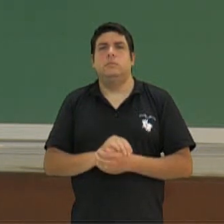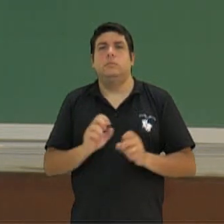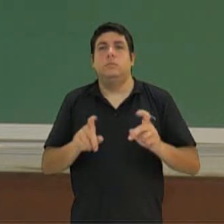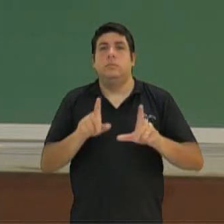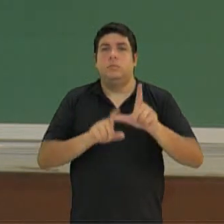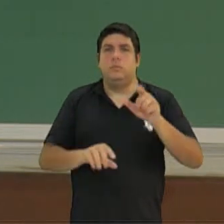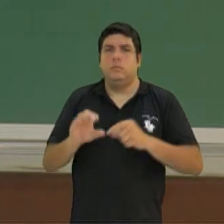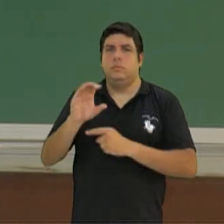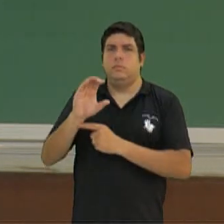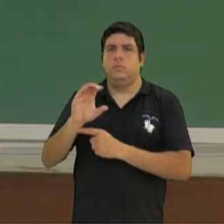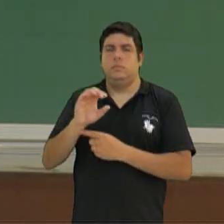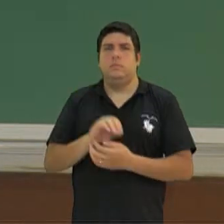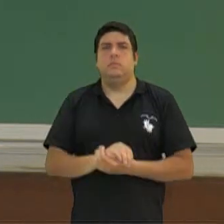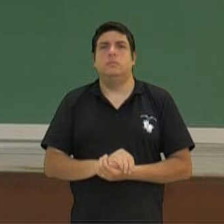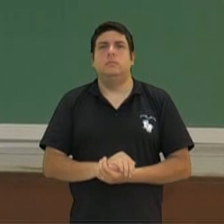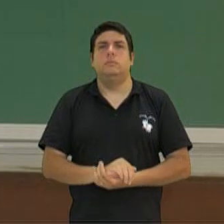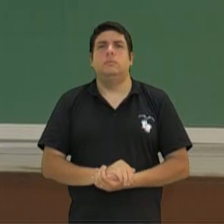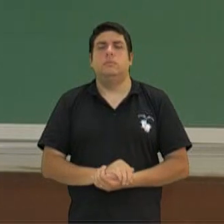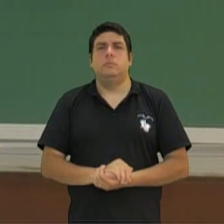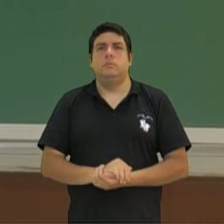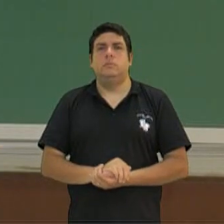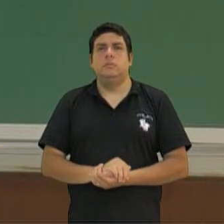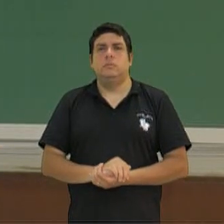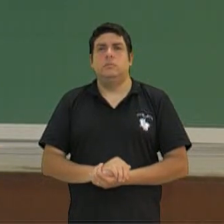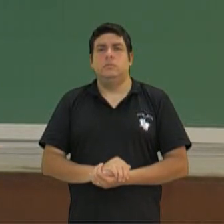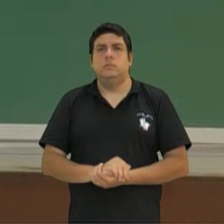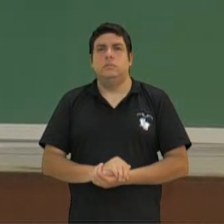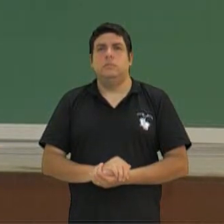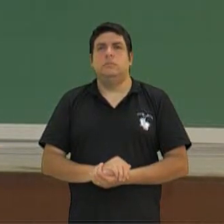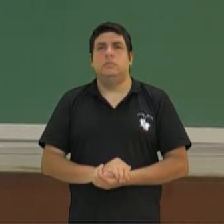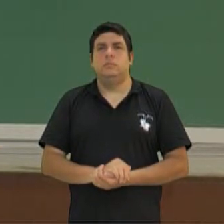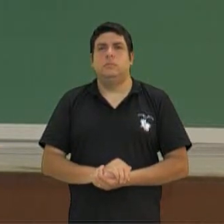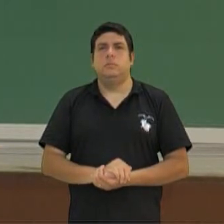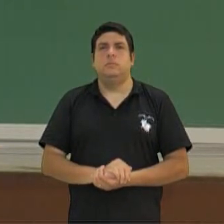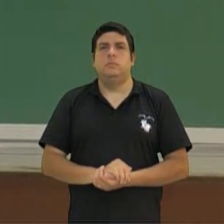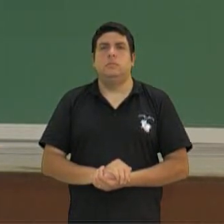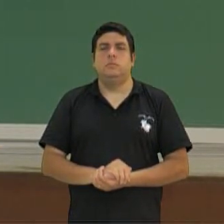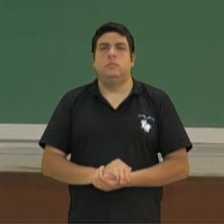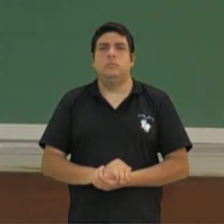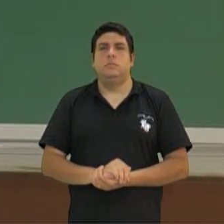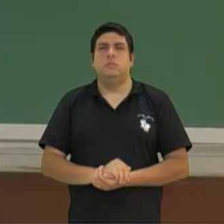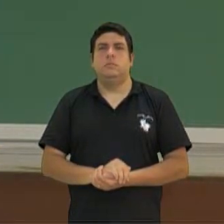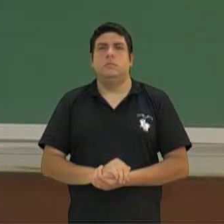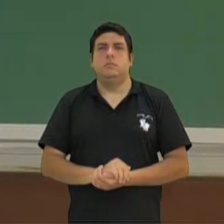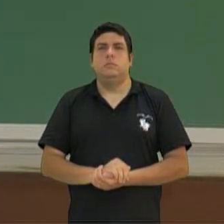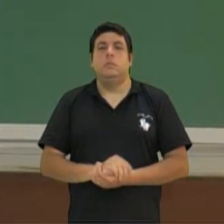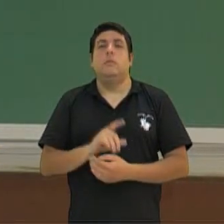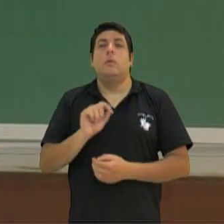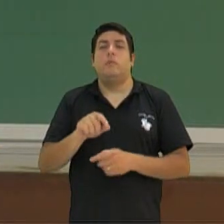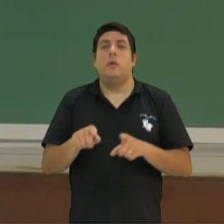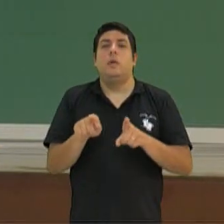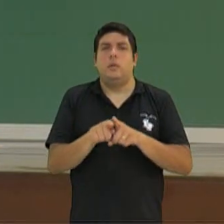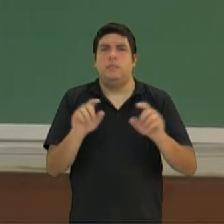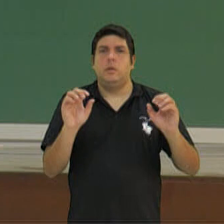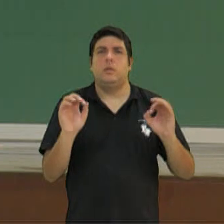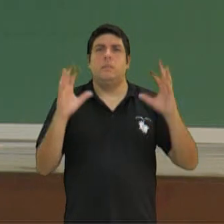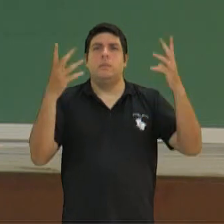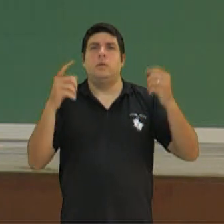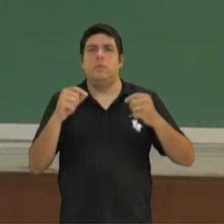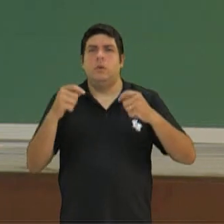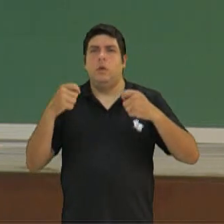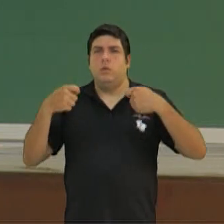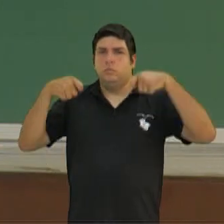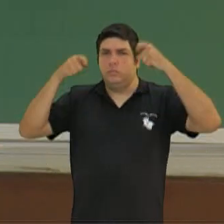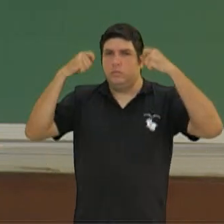C. It celebrated the return of the flock to the pasture as well. Aqui eu estou falando que eles também celebravam o retorno do